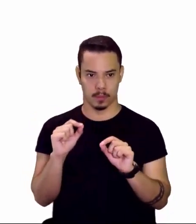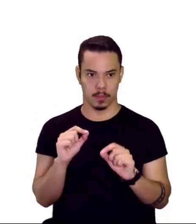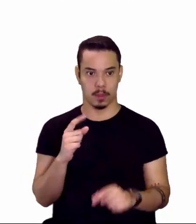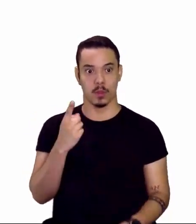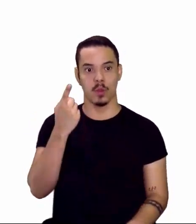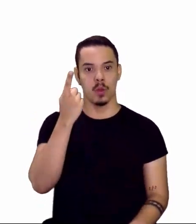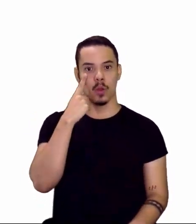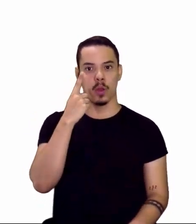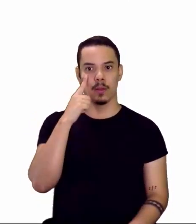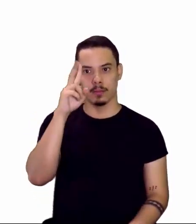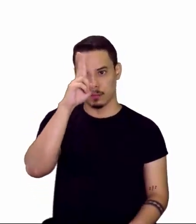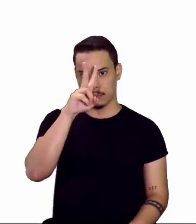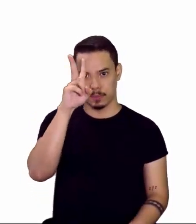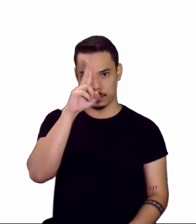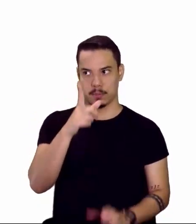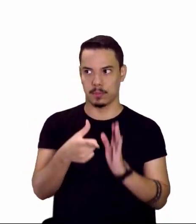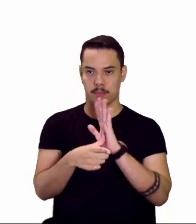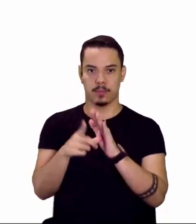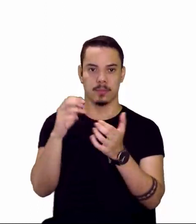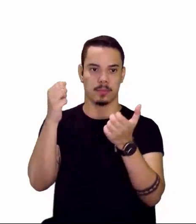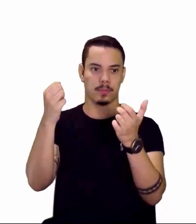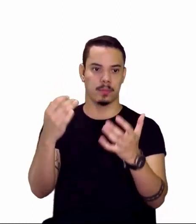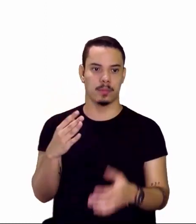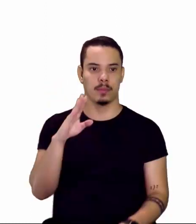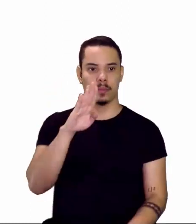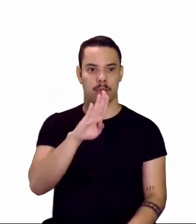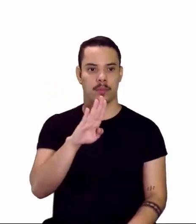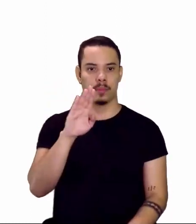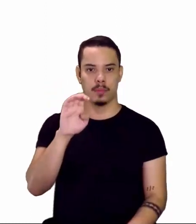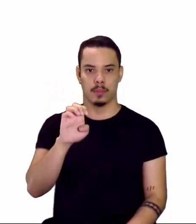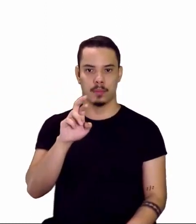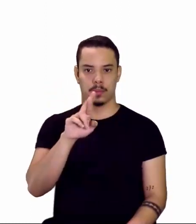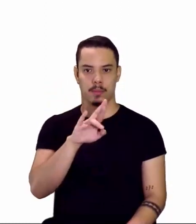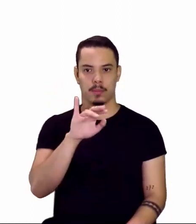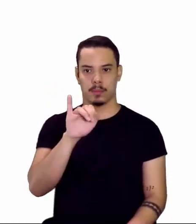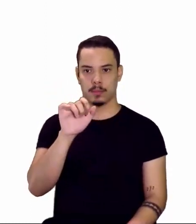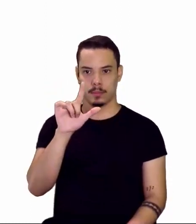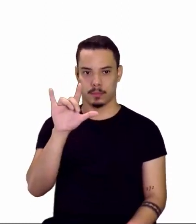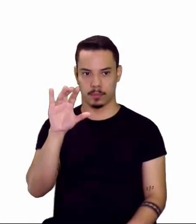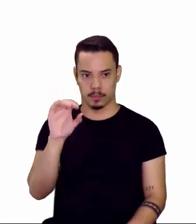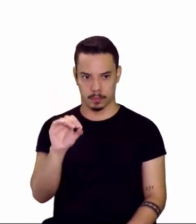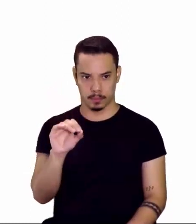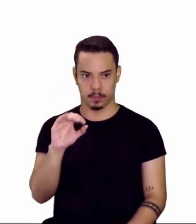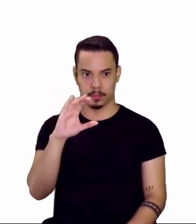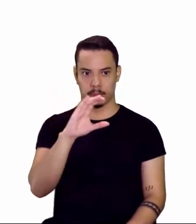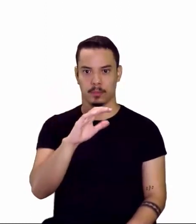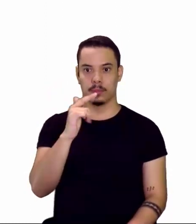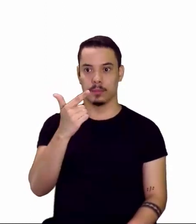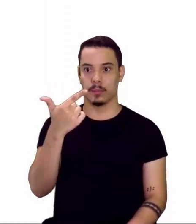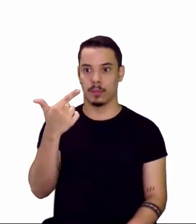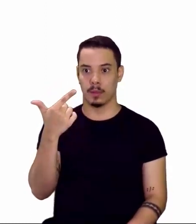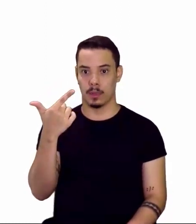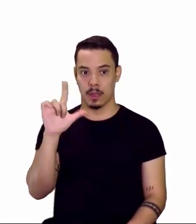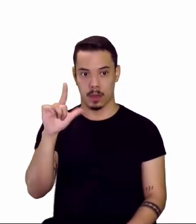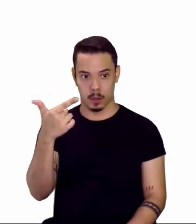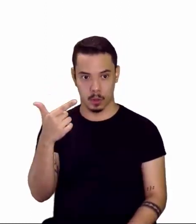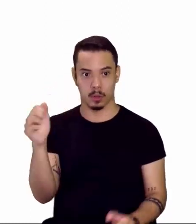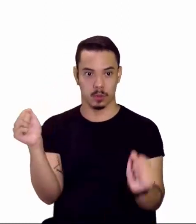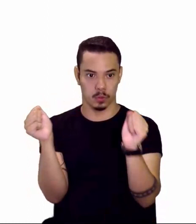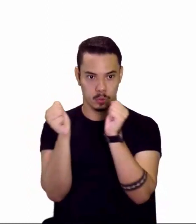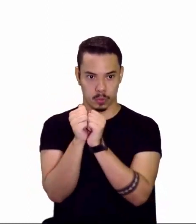olha, o berílio, hein? O berílio Cl2, o berílio Cl2. O berílio tem 2